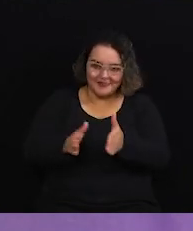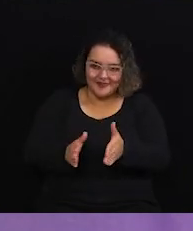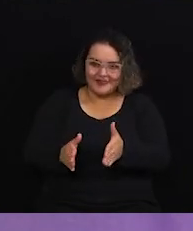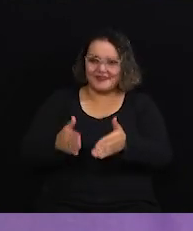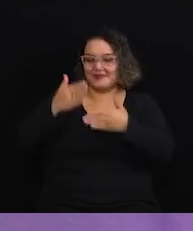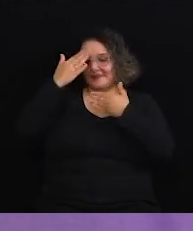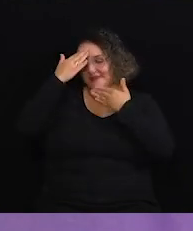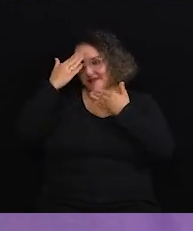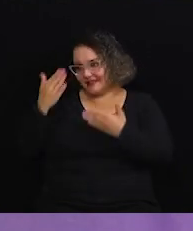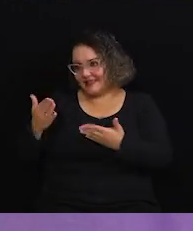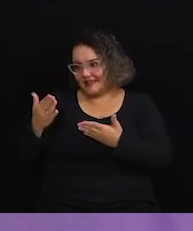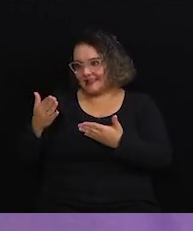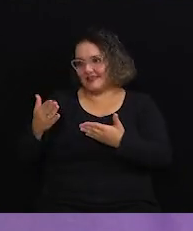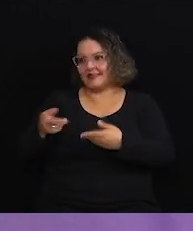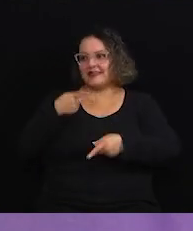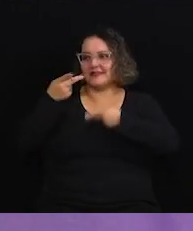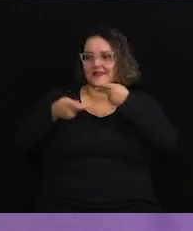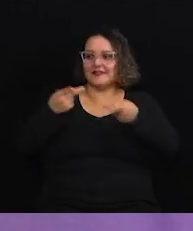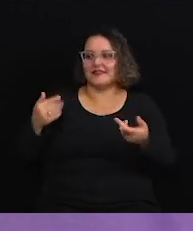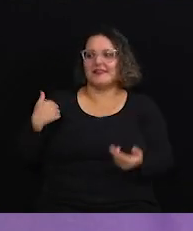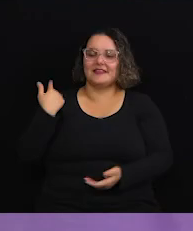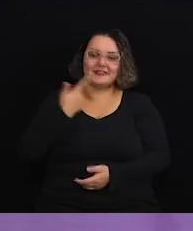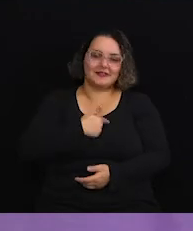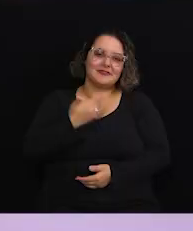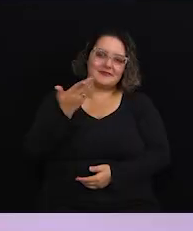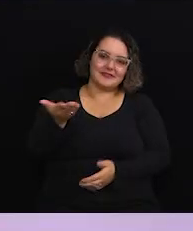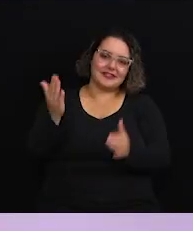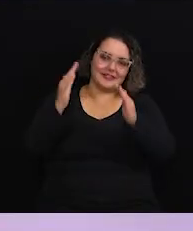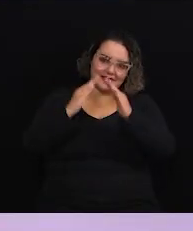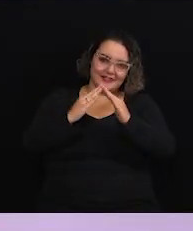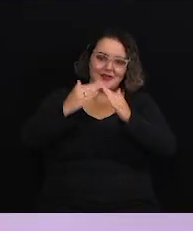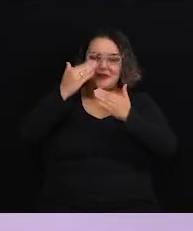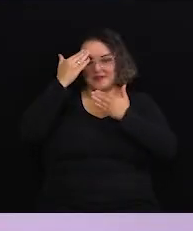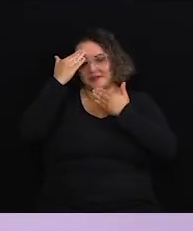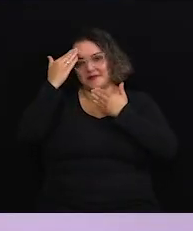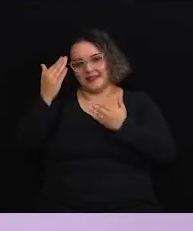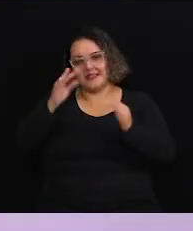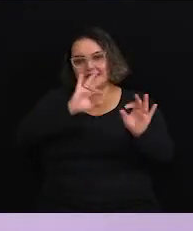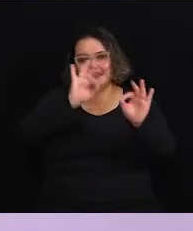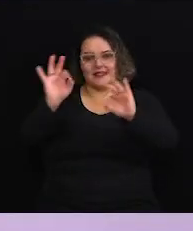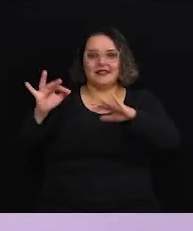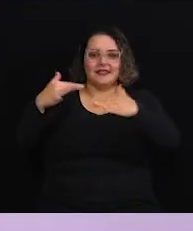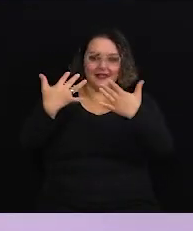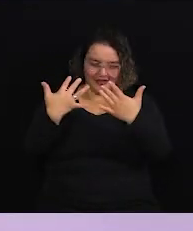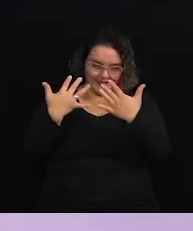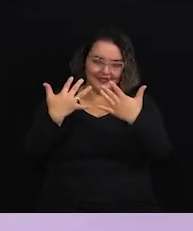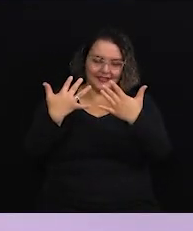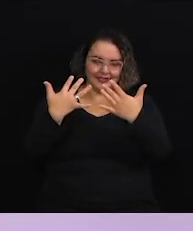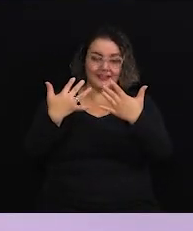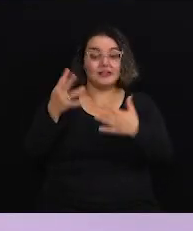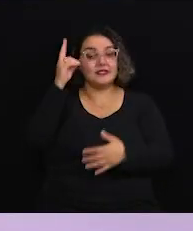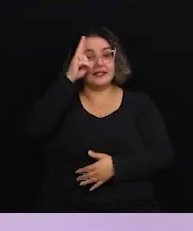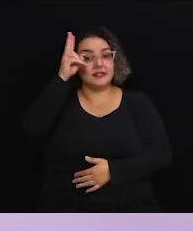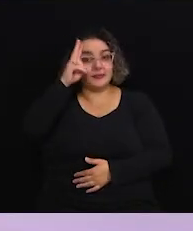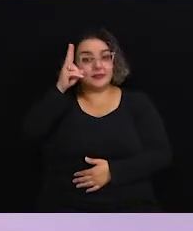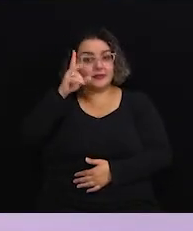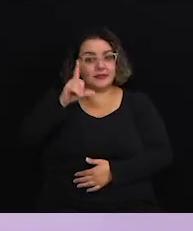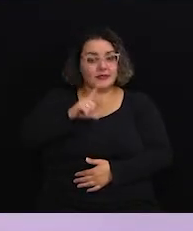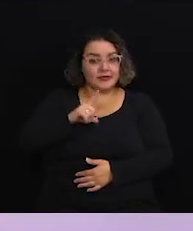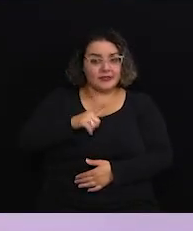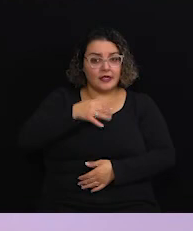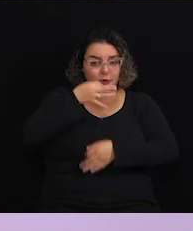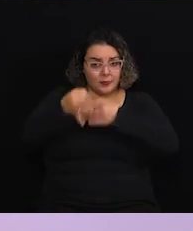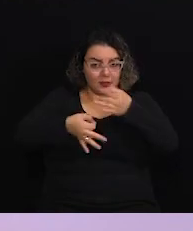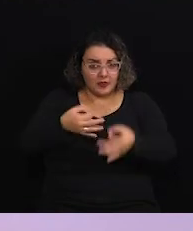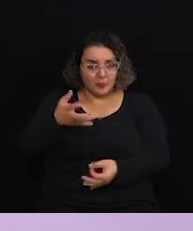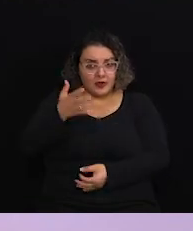nesse momento. Então mais uma vez muito obrigada por falar com a gente, a você de casa também muito obrigada pela companhia e audiência. E lembrando, tem